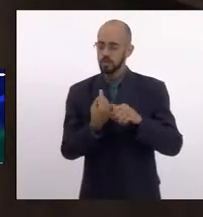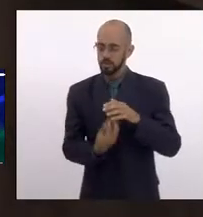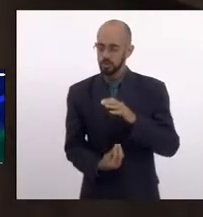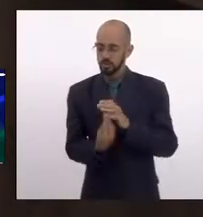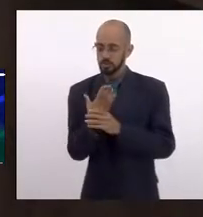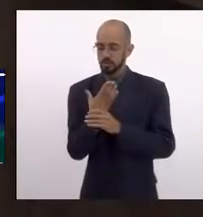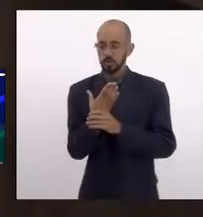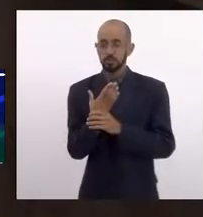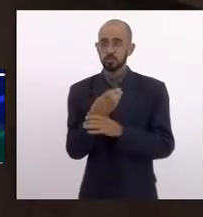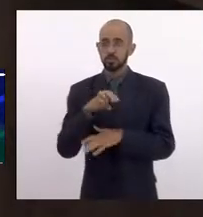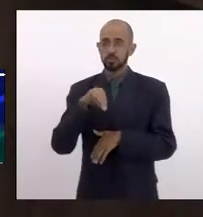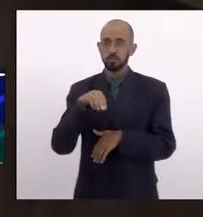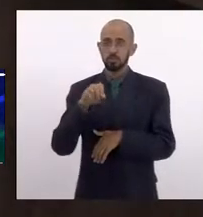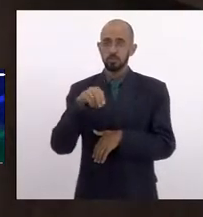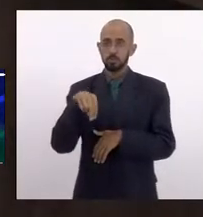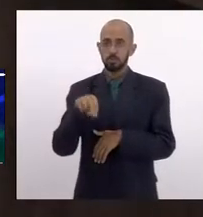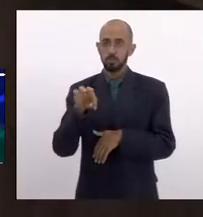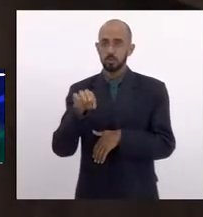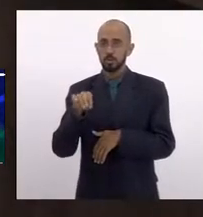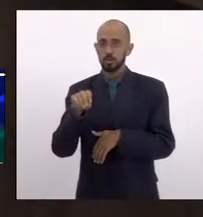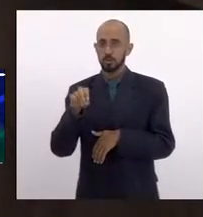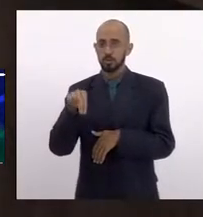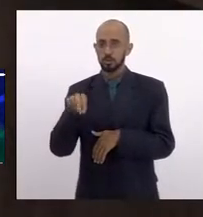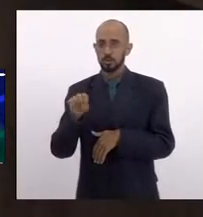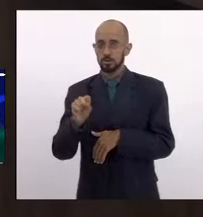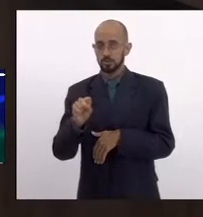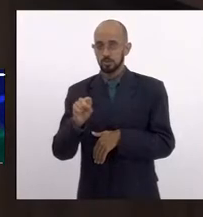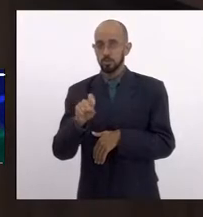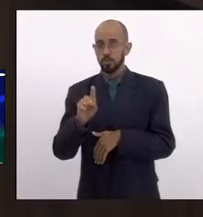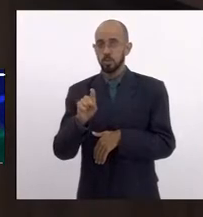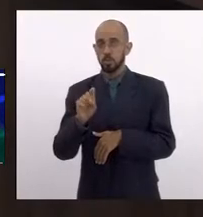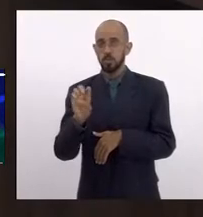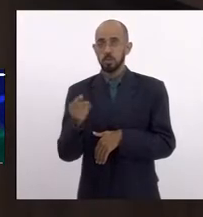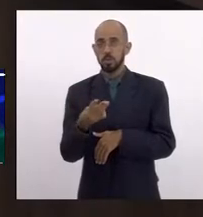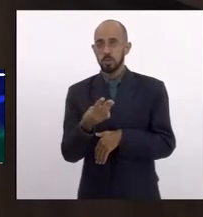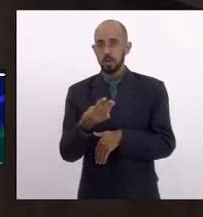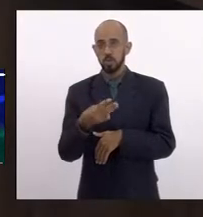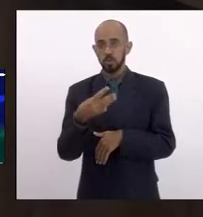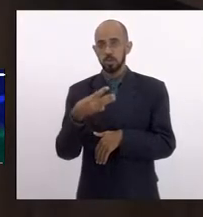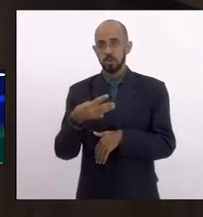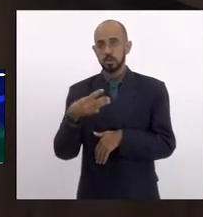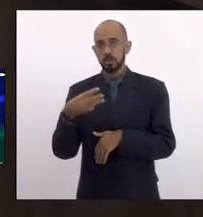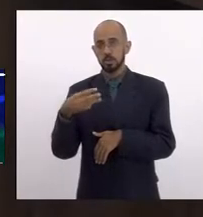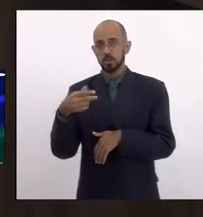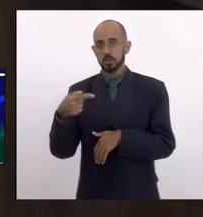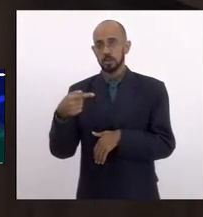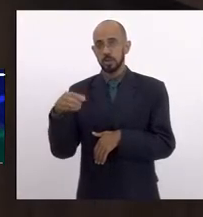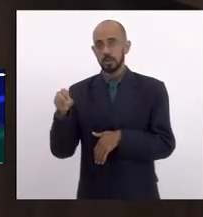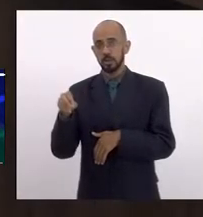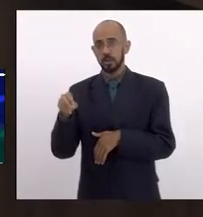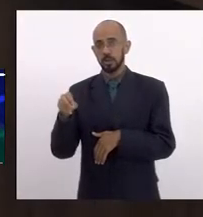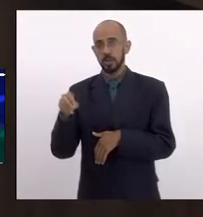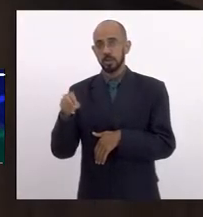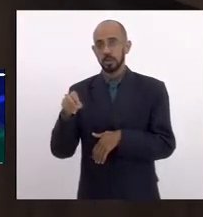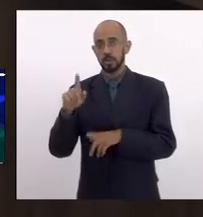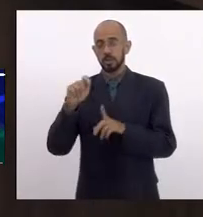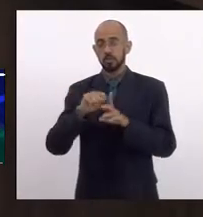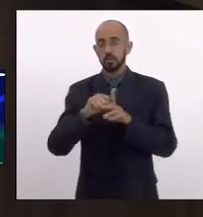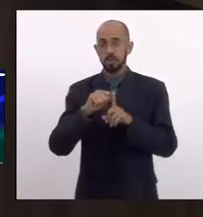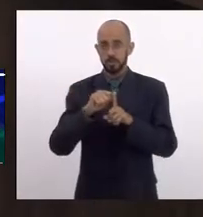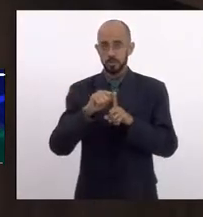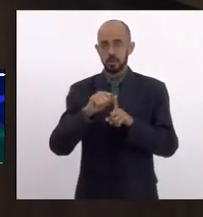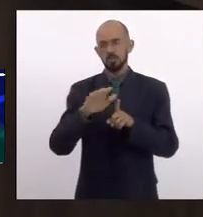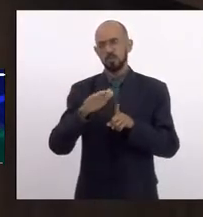os montantes de 1 Milhão 370 o fio por mês o que corresponde a aproximadamente